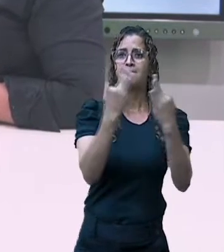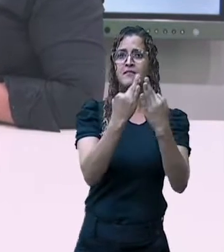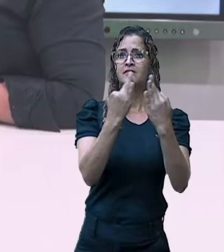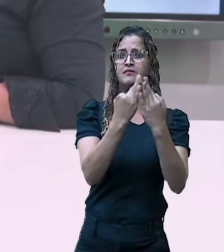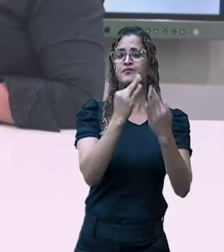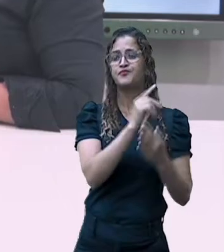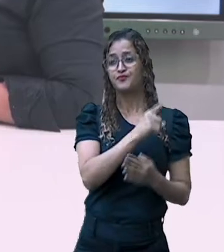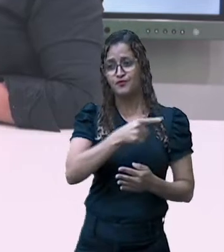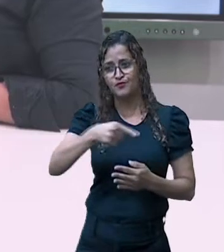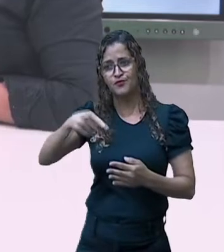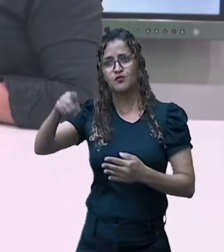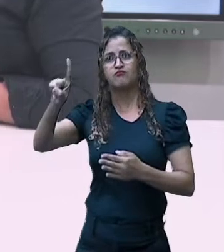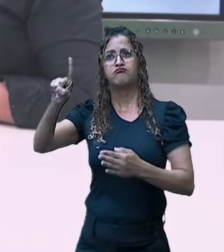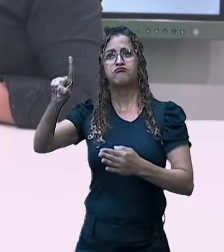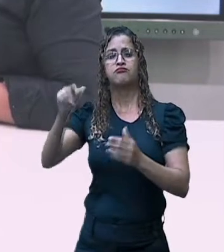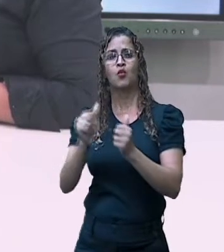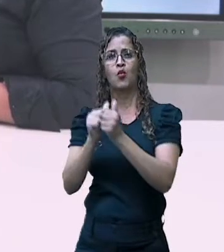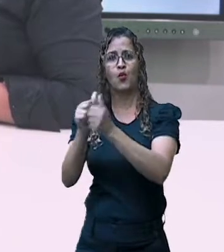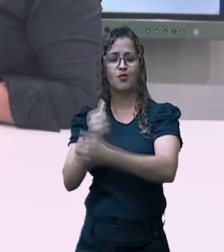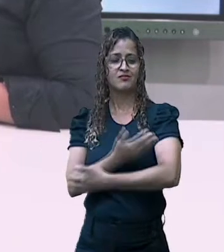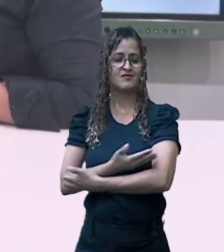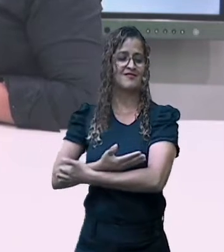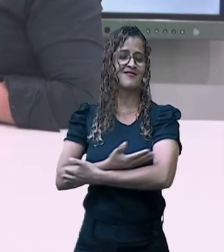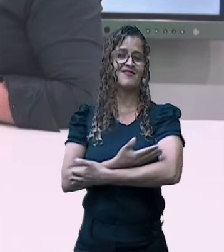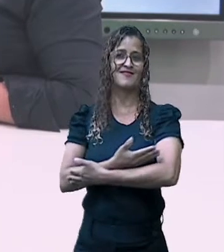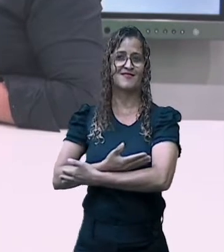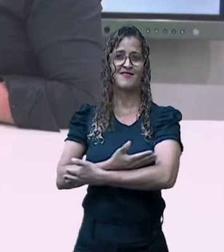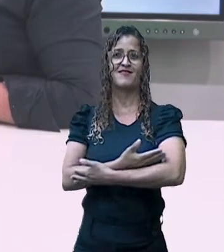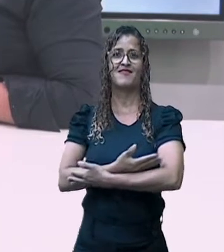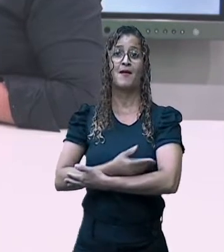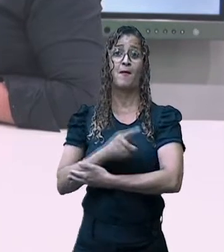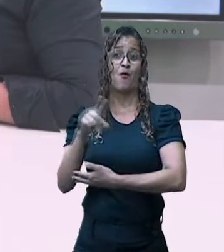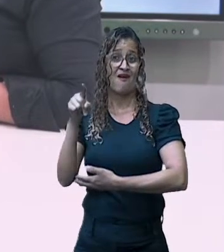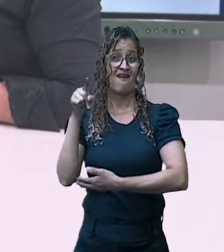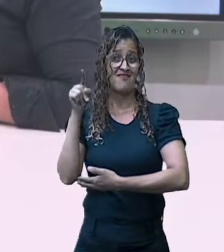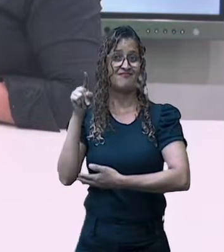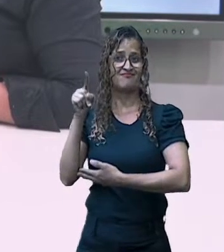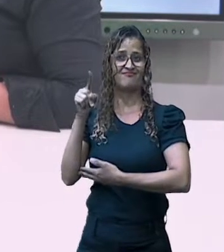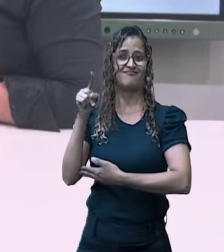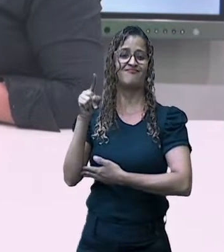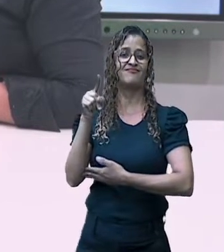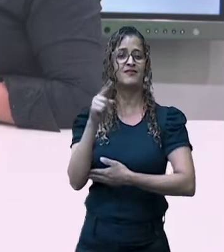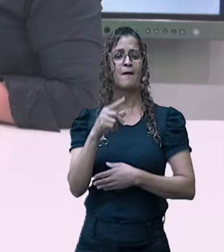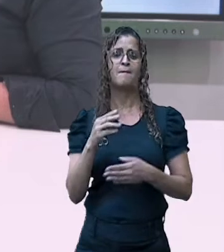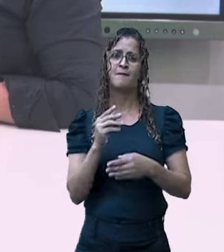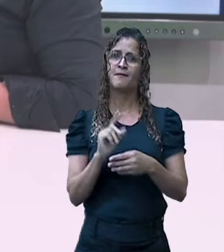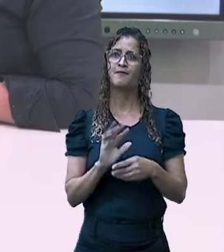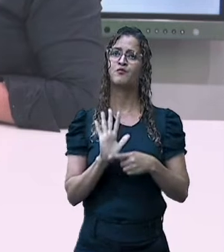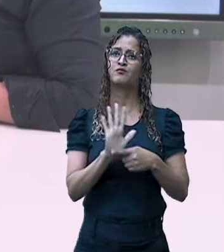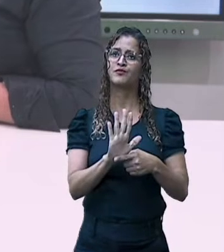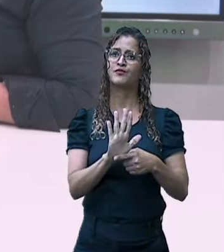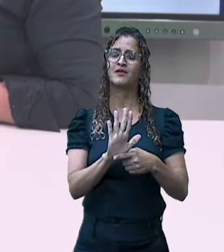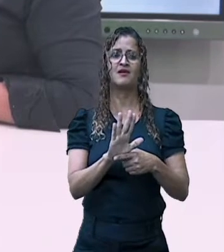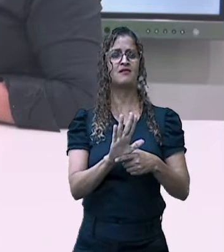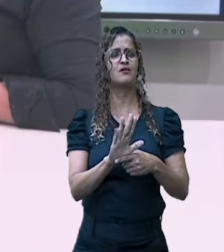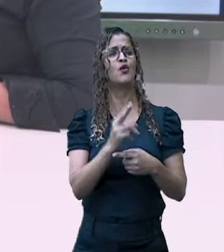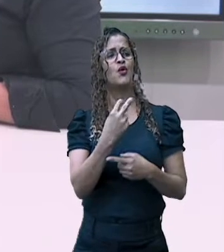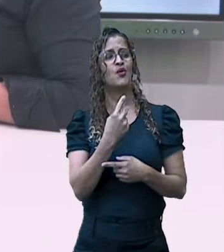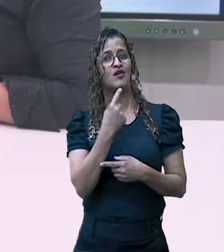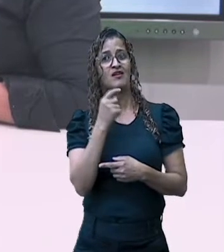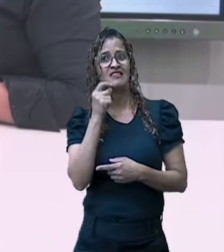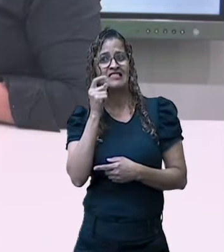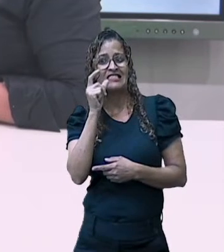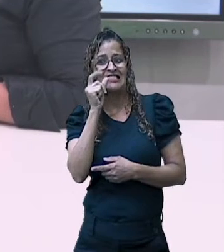a gente possa orientar a respeito dos cuidados e prevenir problemas bucais, como, por exemplo, a cárie, que é